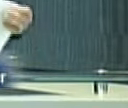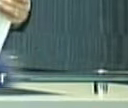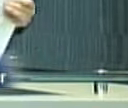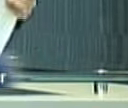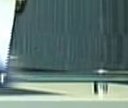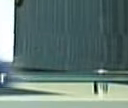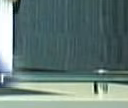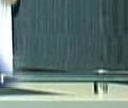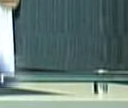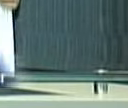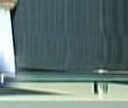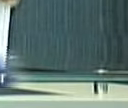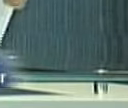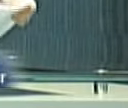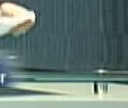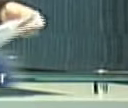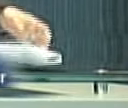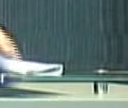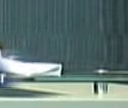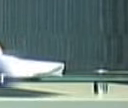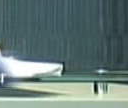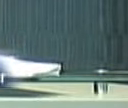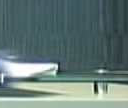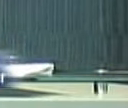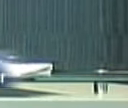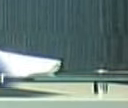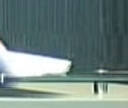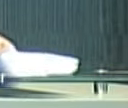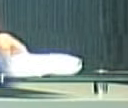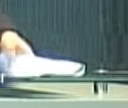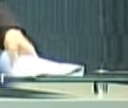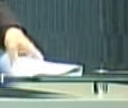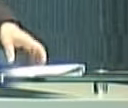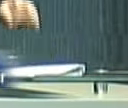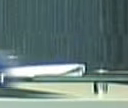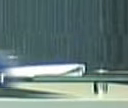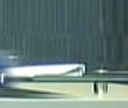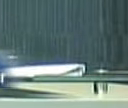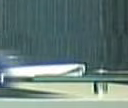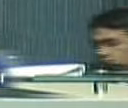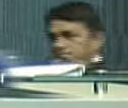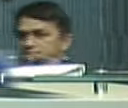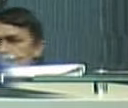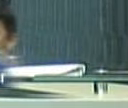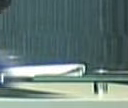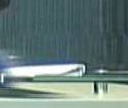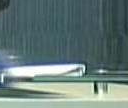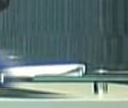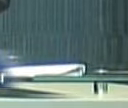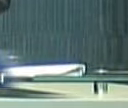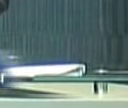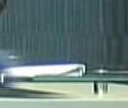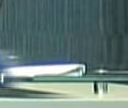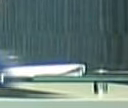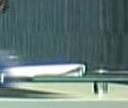fulanizar esse debate, porque o problema não é a ONG A ou a ONG B, não